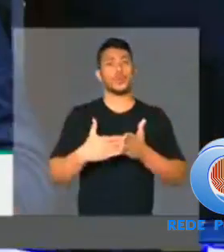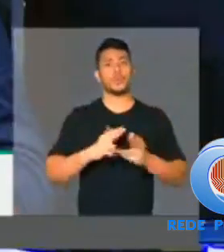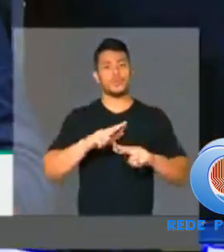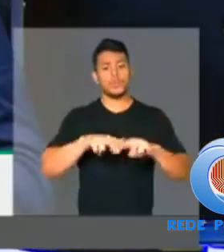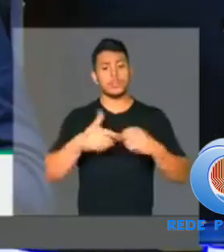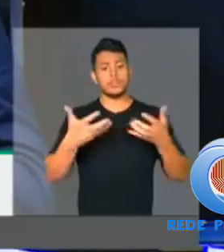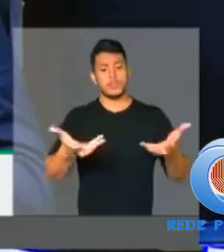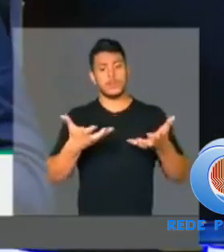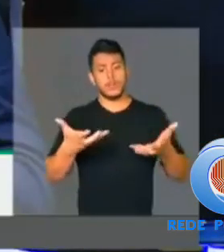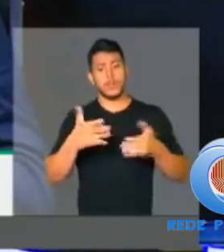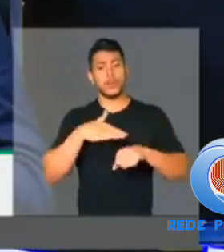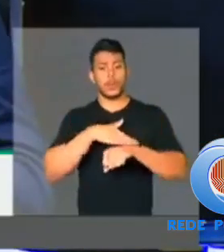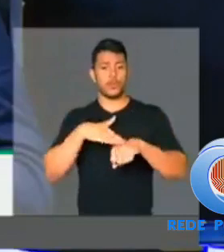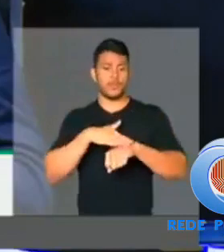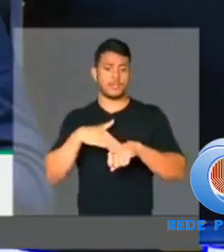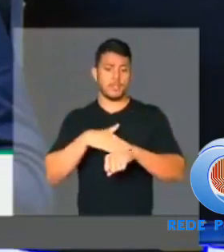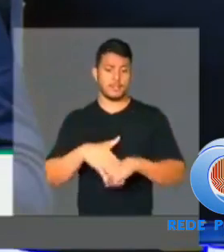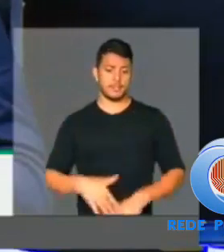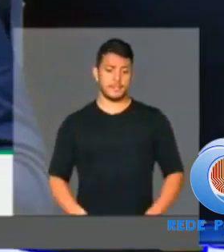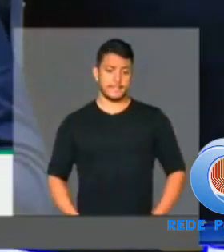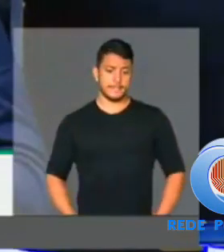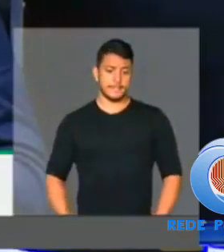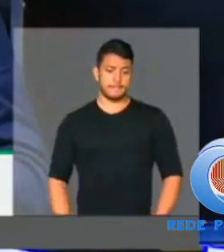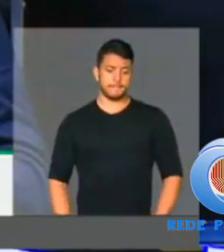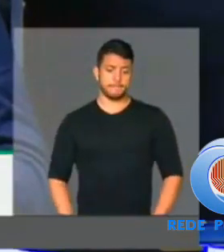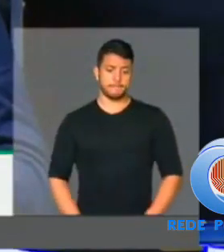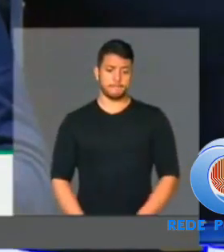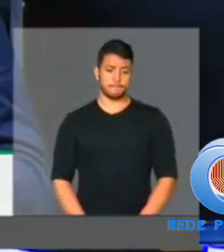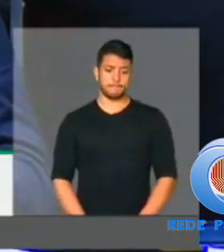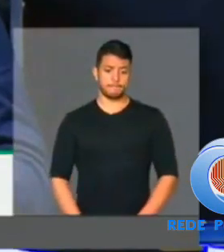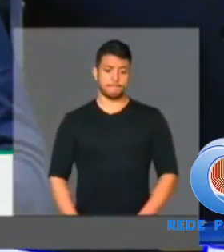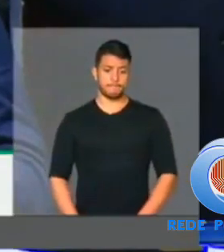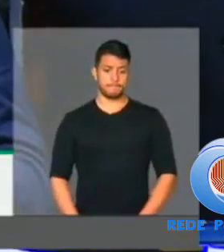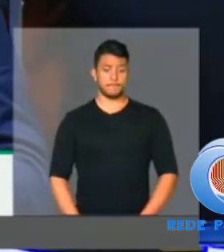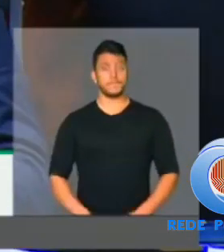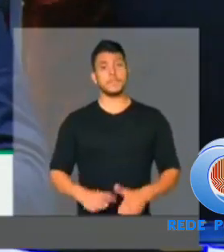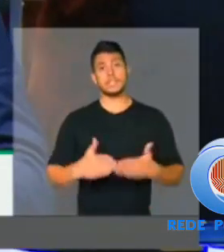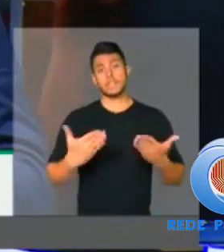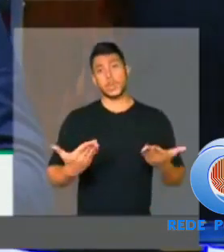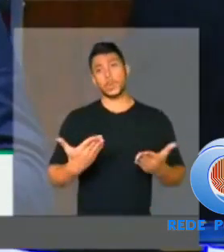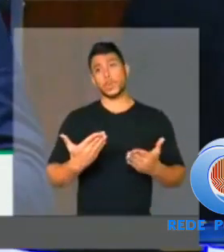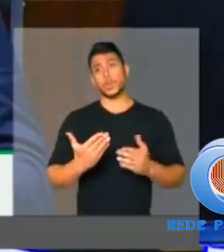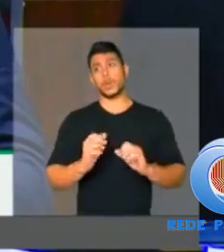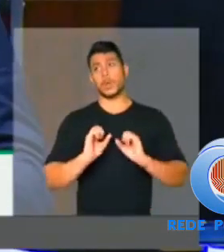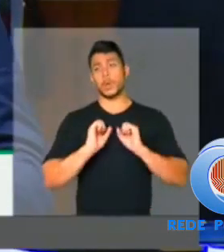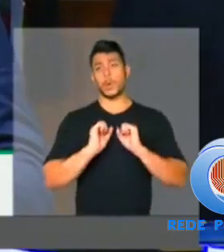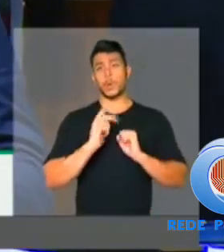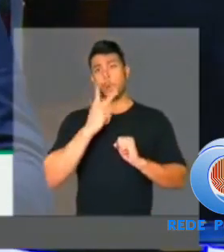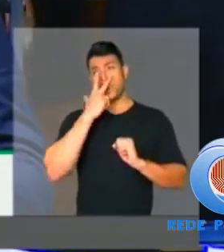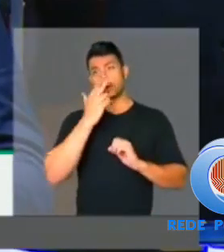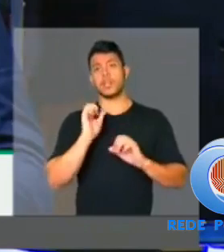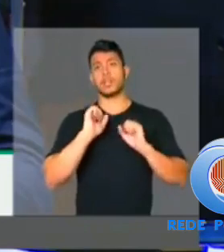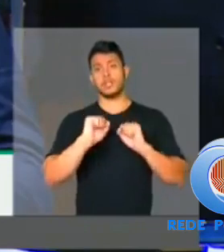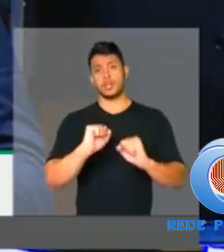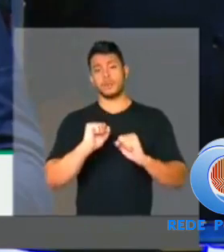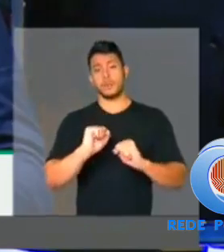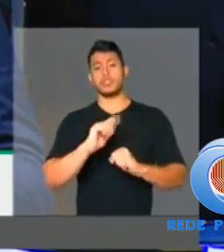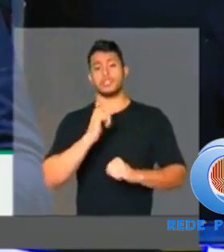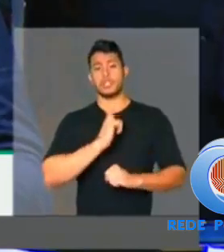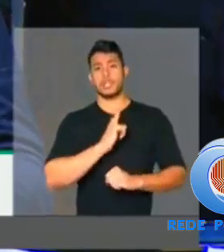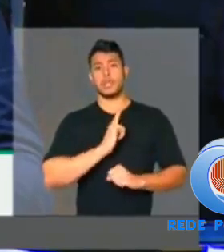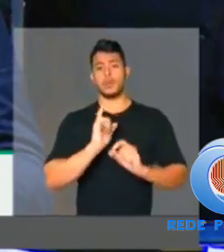isso que eu queria conversar com o relator. Eu acho que dá, pode conversar, pode fazer um destaque supressivo e eu garantir a votação nominal